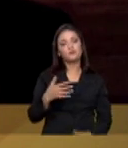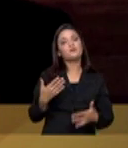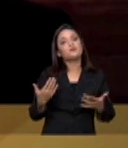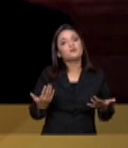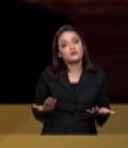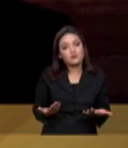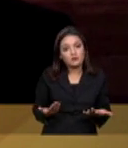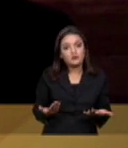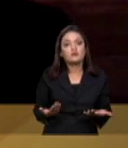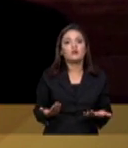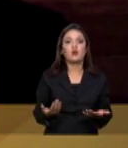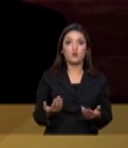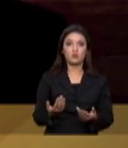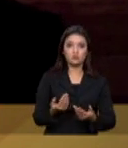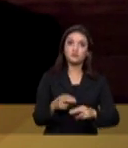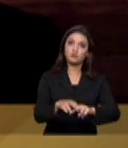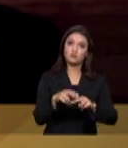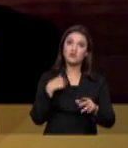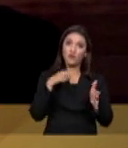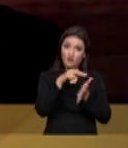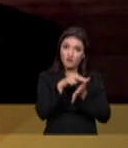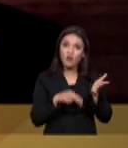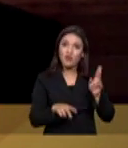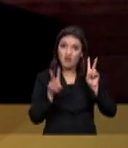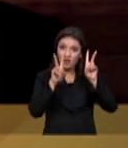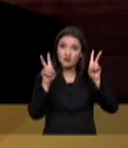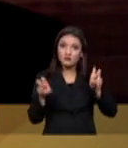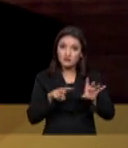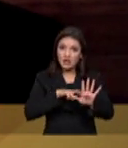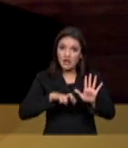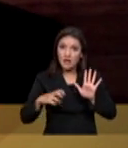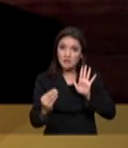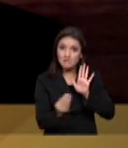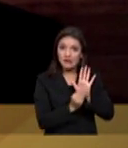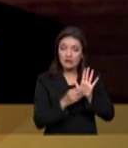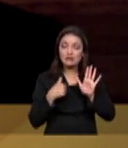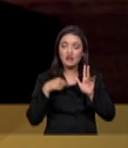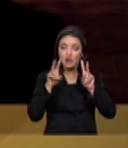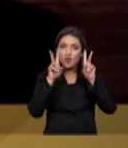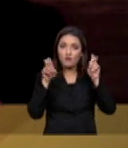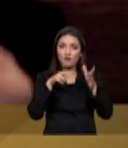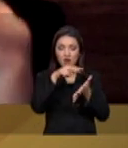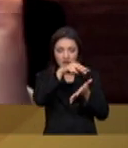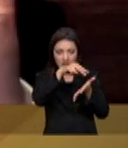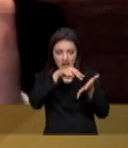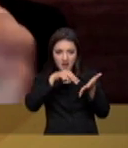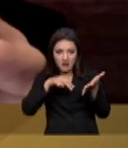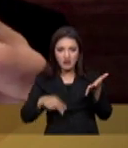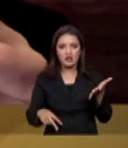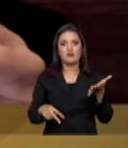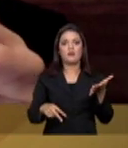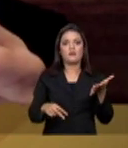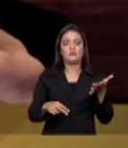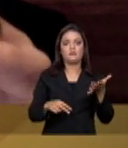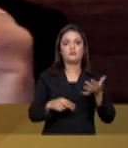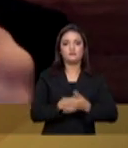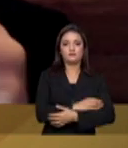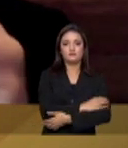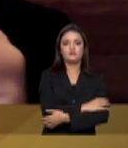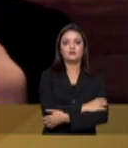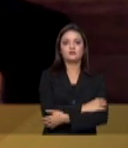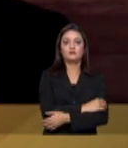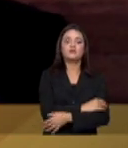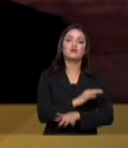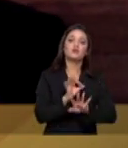estar e ler o trecho da ementa do referido julgar ou seja